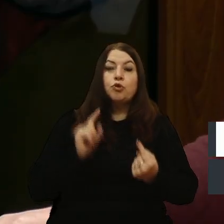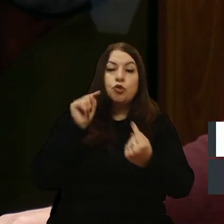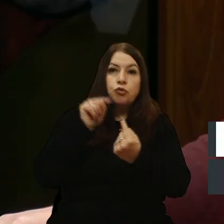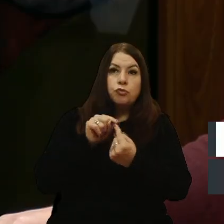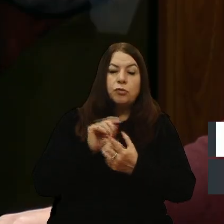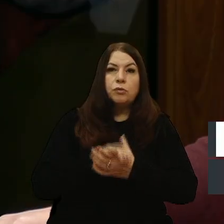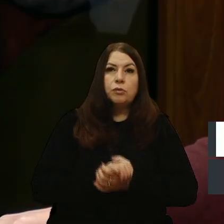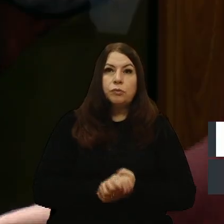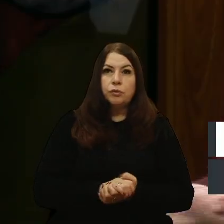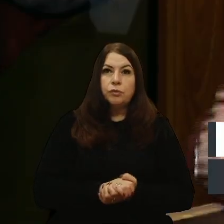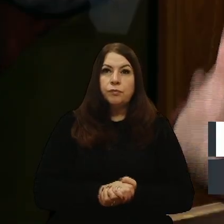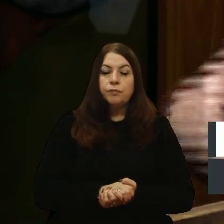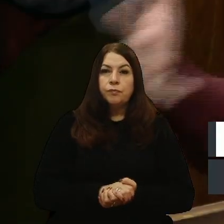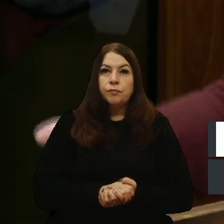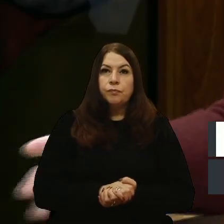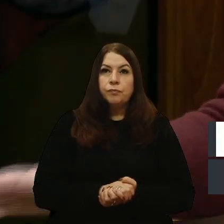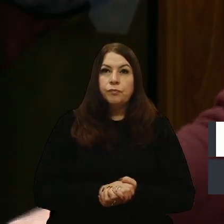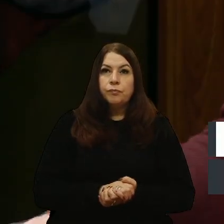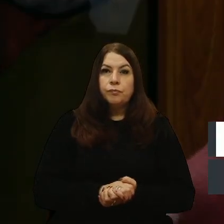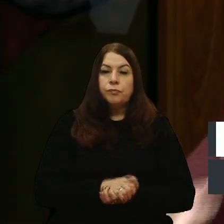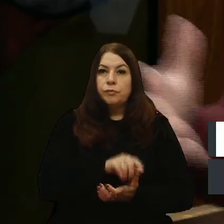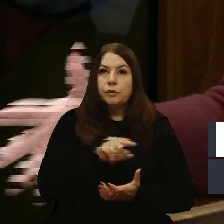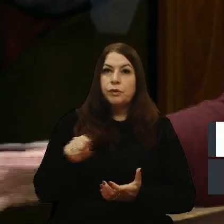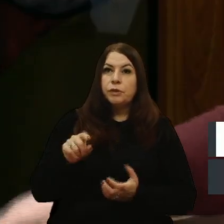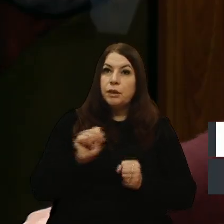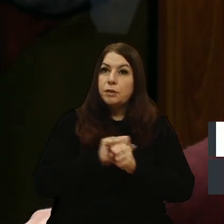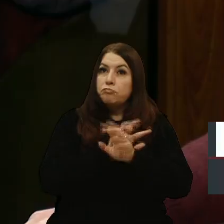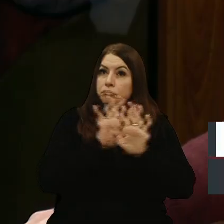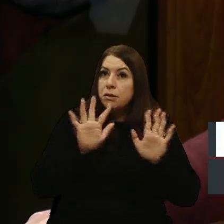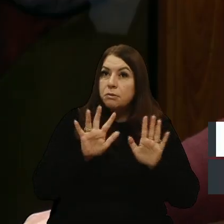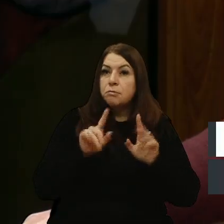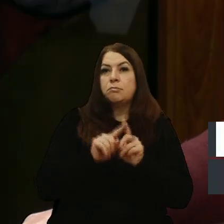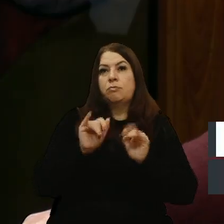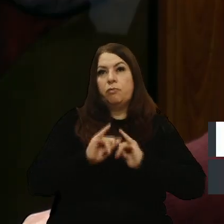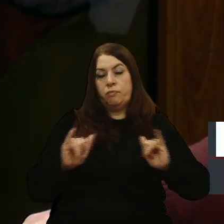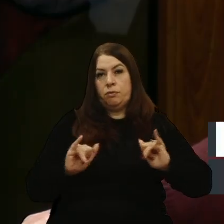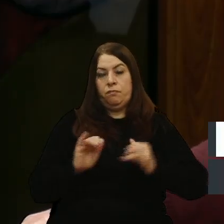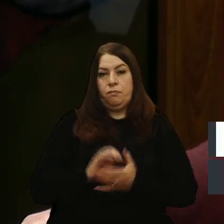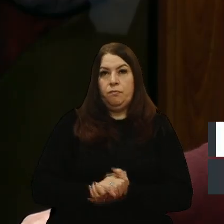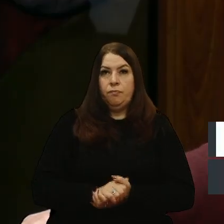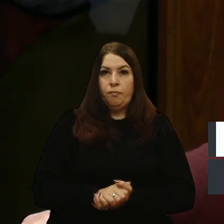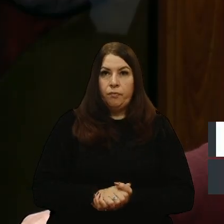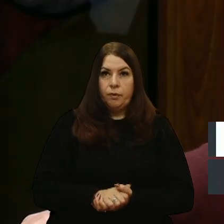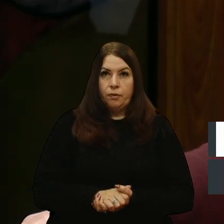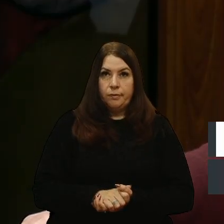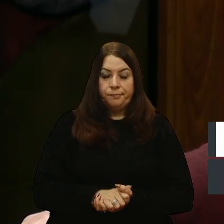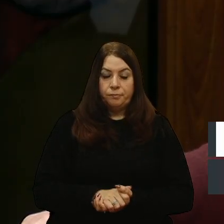de realmente ter uma transparência e uma informação.